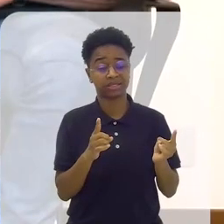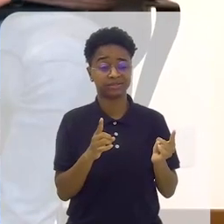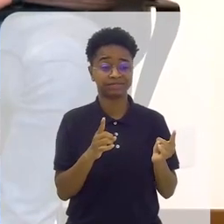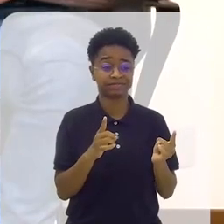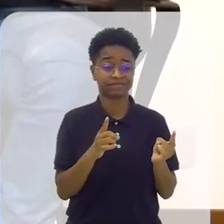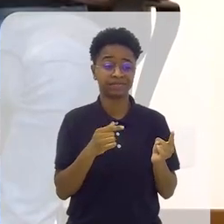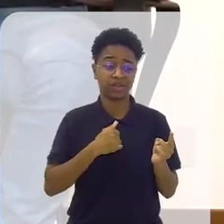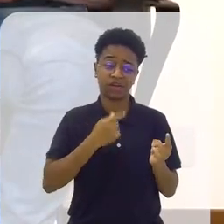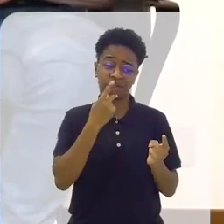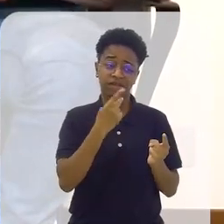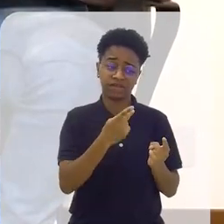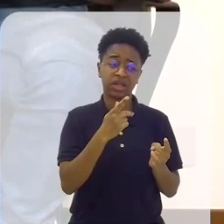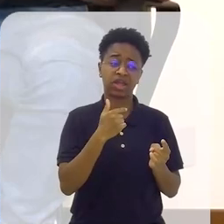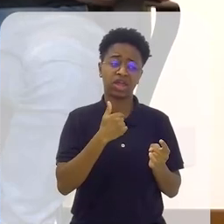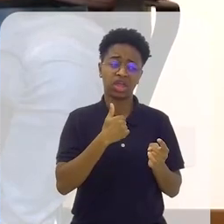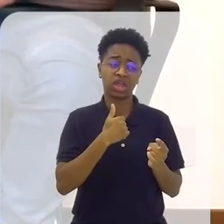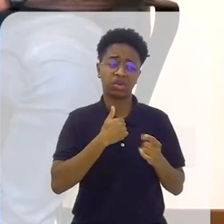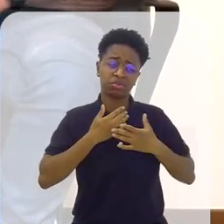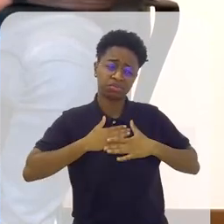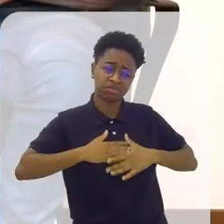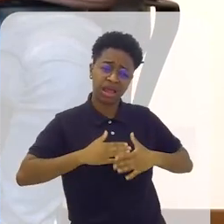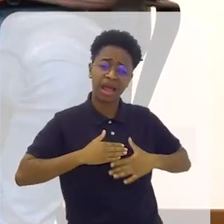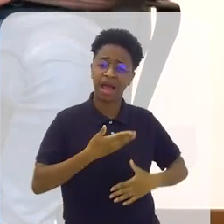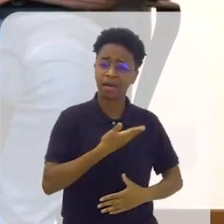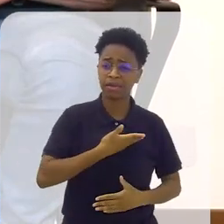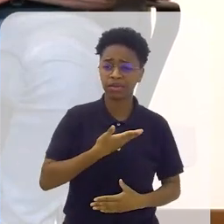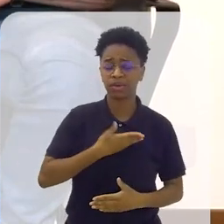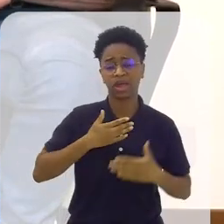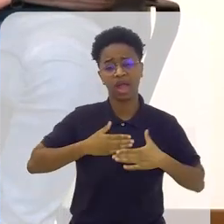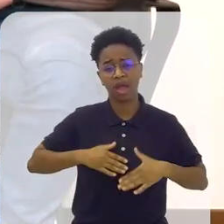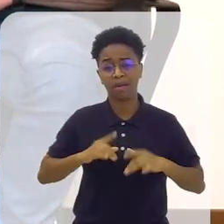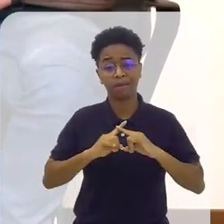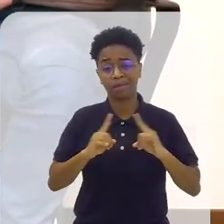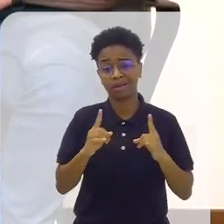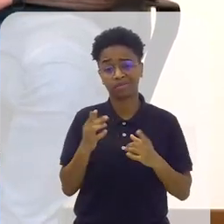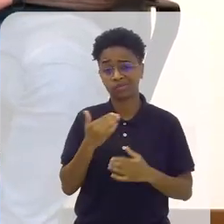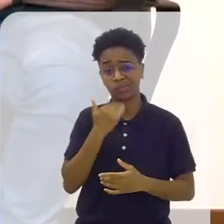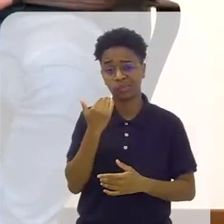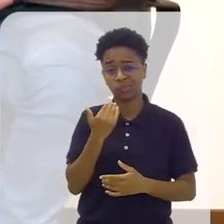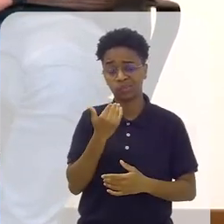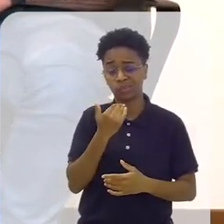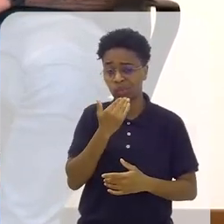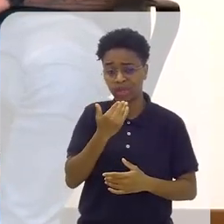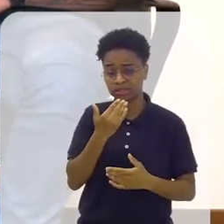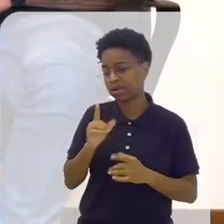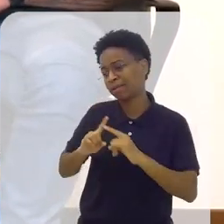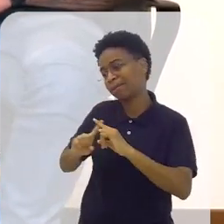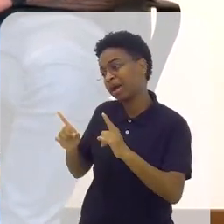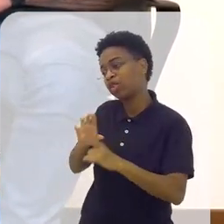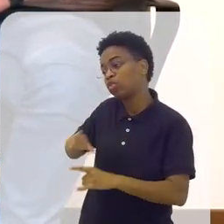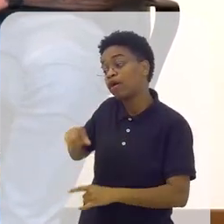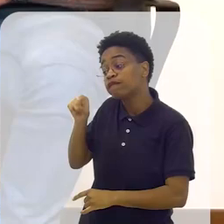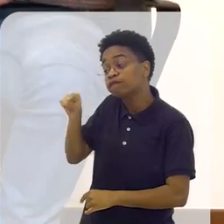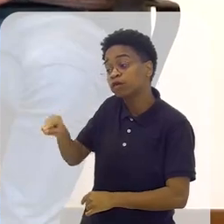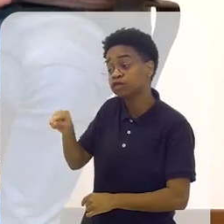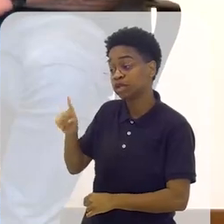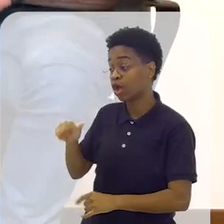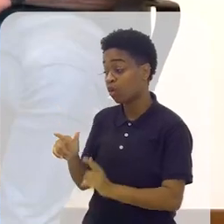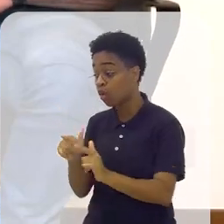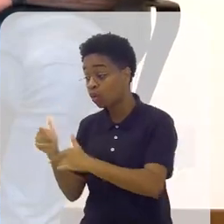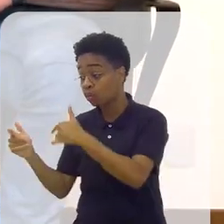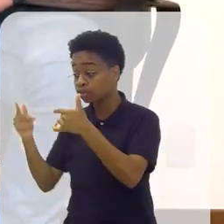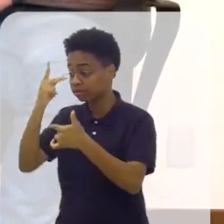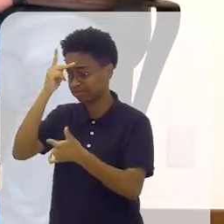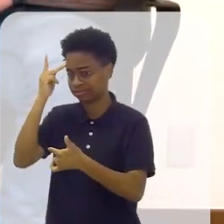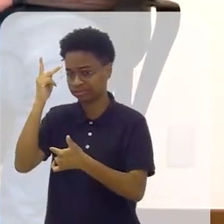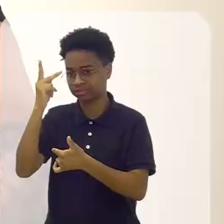a gente, mas eu falei, mãe, mas eu tenho hábitos tranquilos, mas isso daí não acontece. Mas independe de você. Não, sim, claro. Não é você,